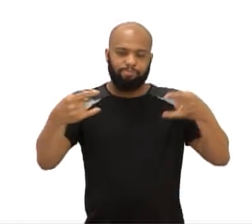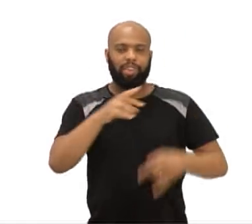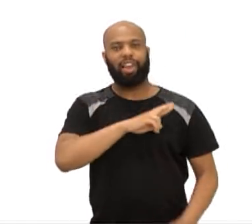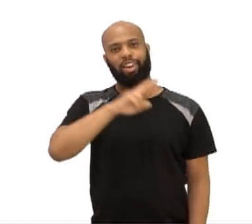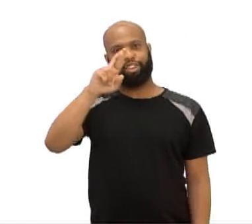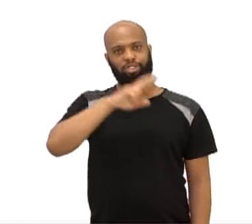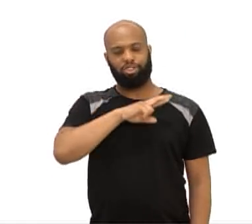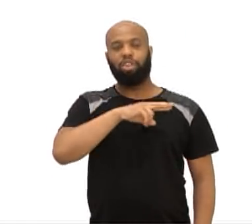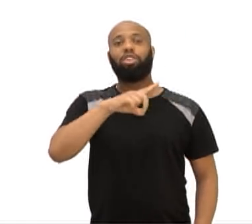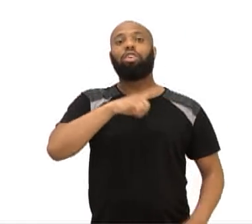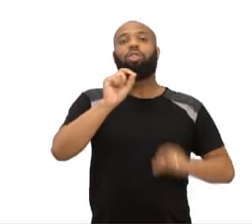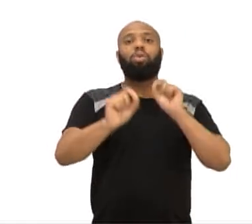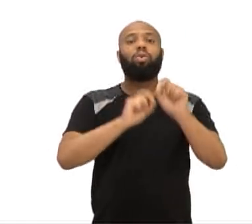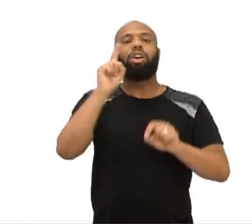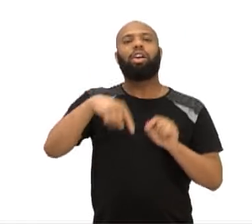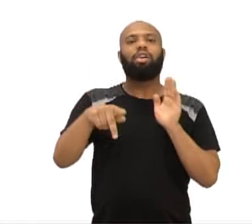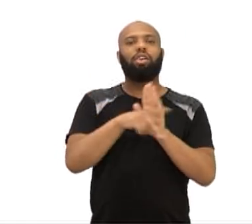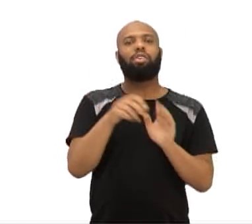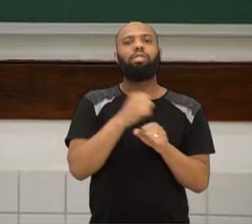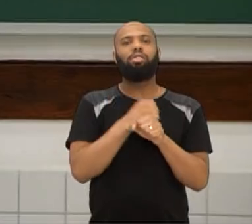Isso aconteceu lá no ano de